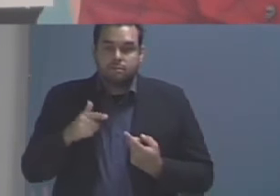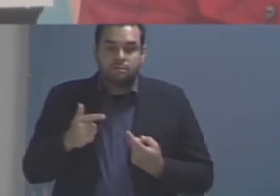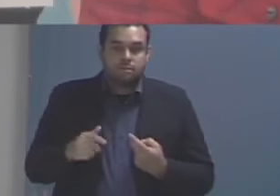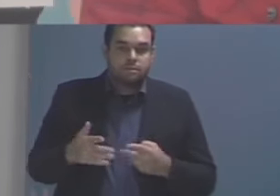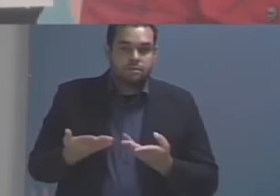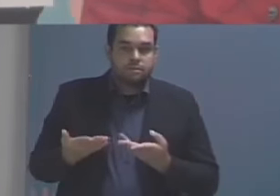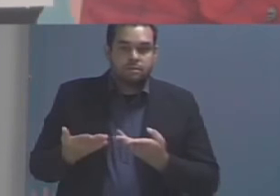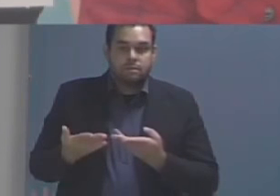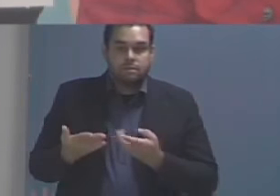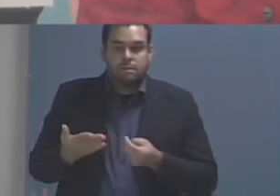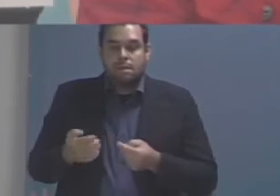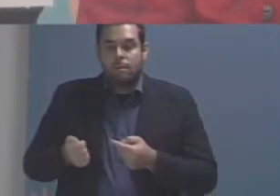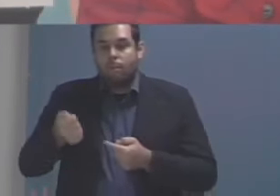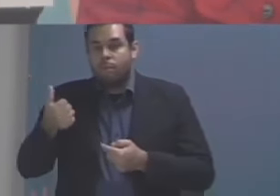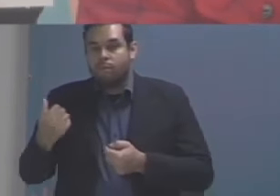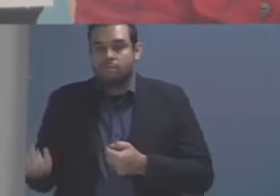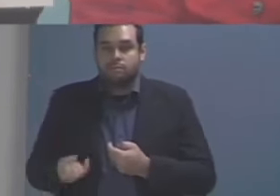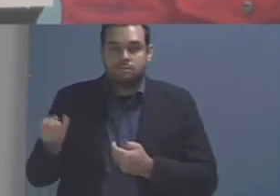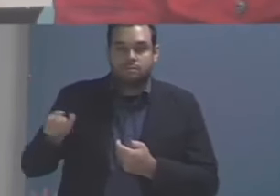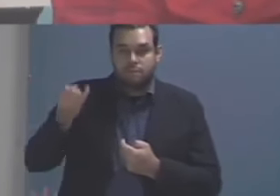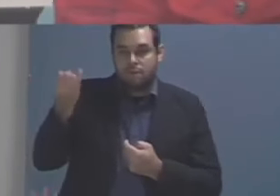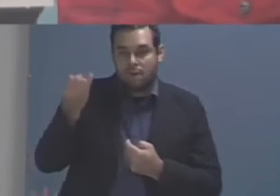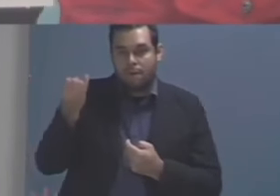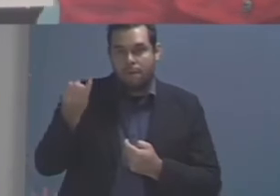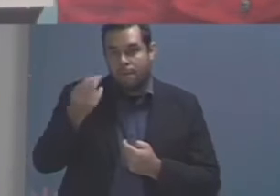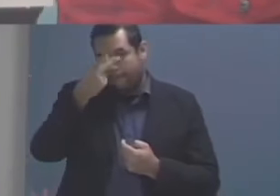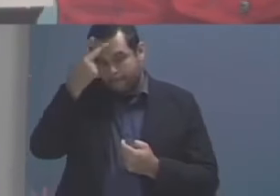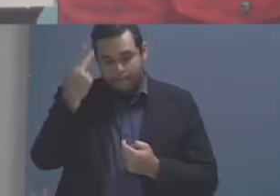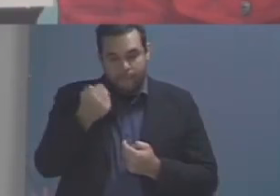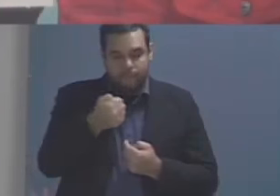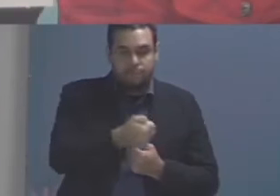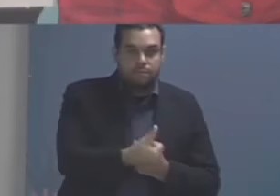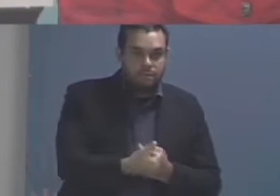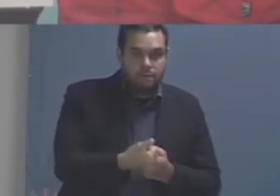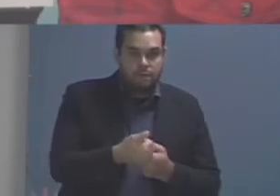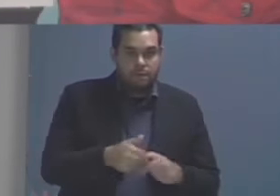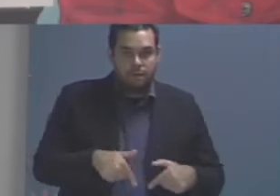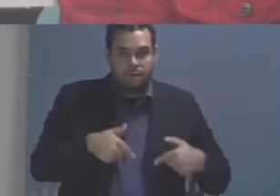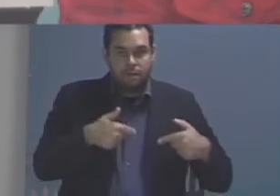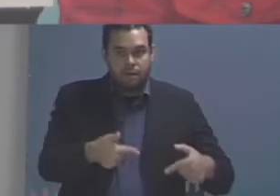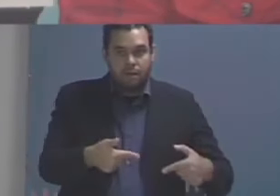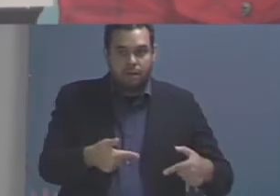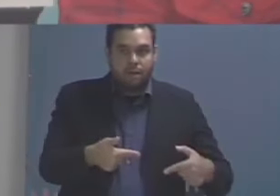menos, não é uma questão de pouca importância, ter tão poucos candidatos